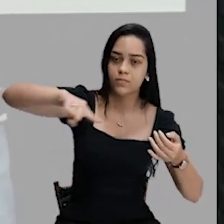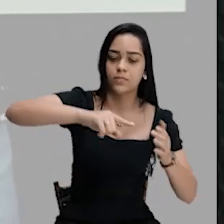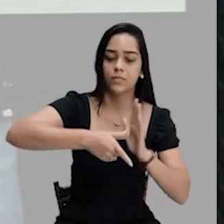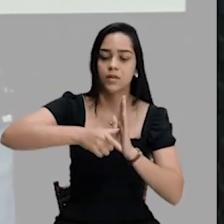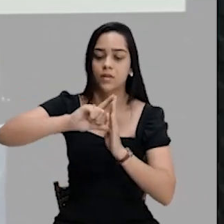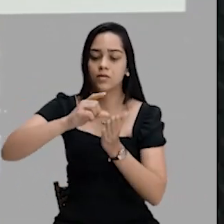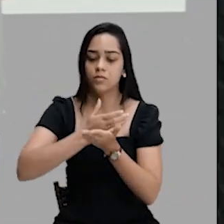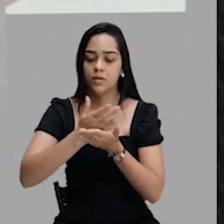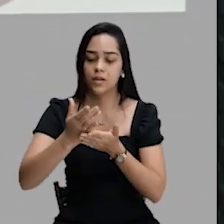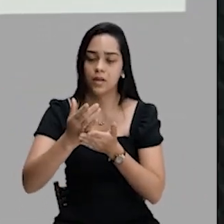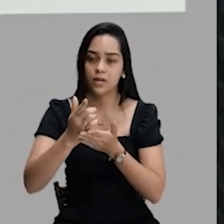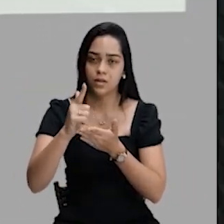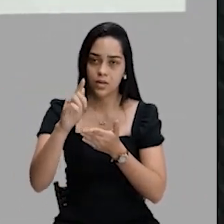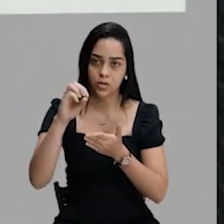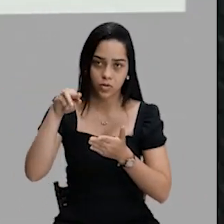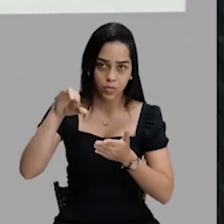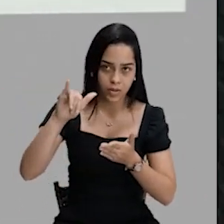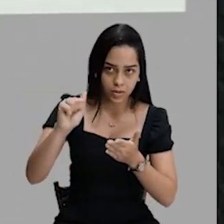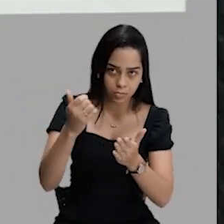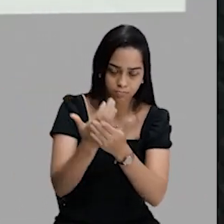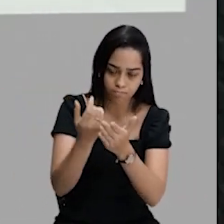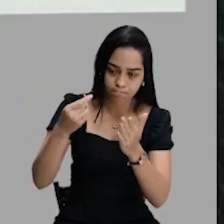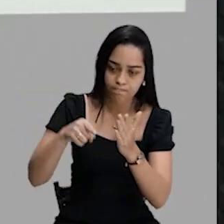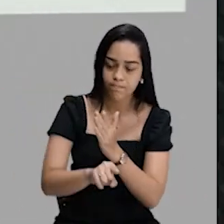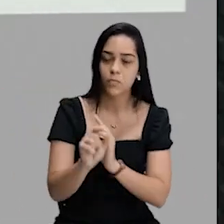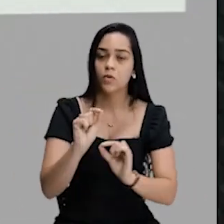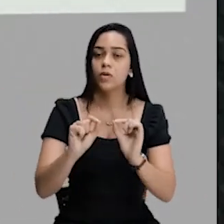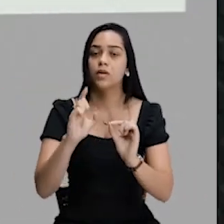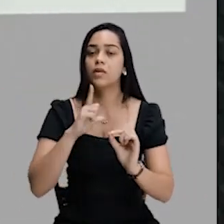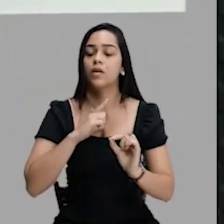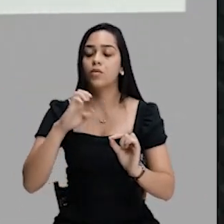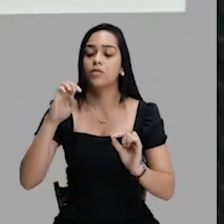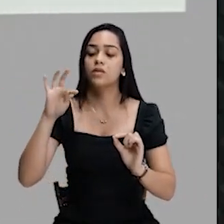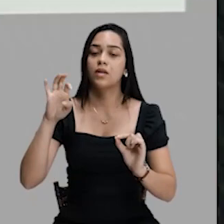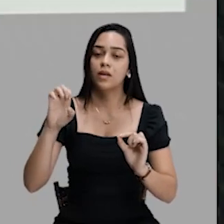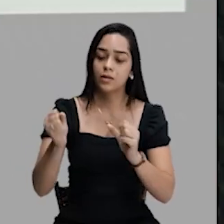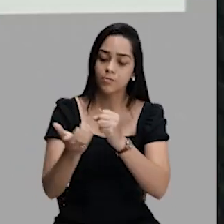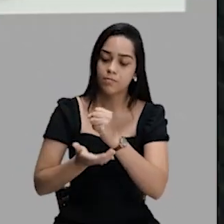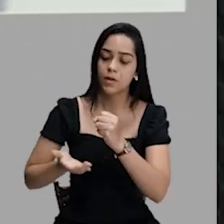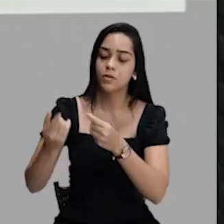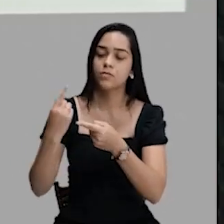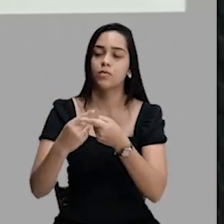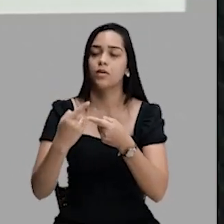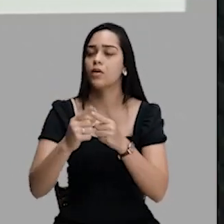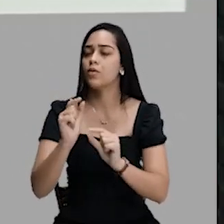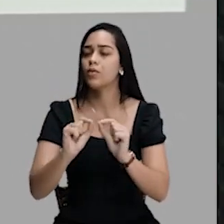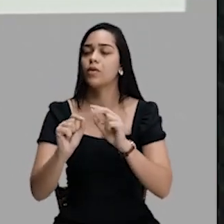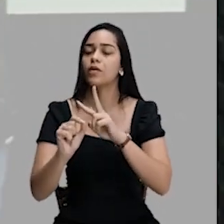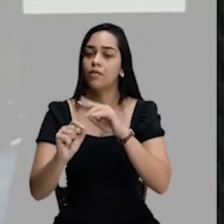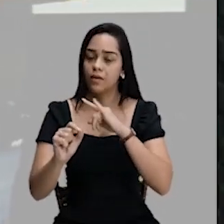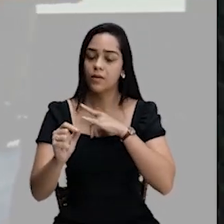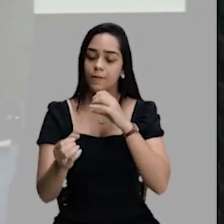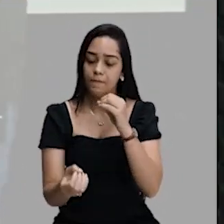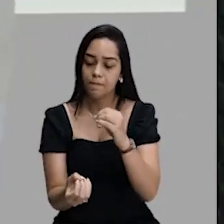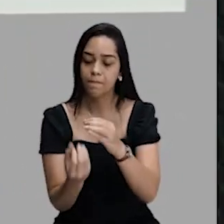de falar de geometria, desses entes primitivos da geometria, porque são eles que